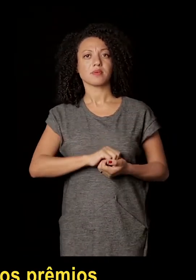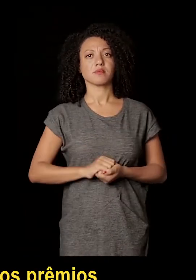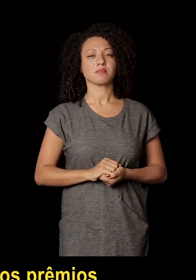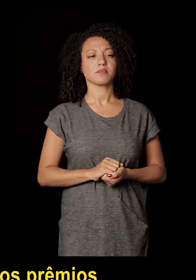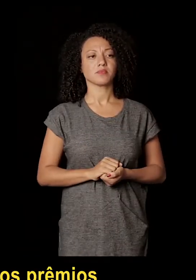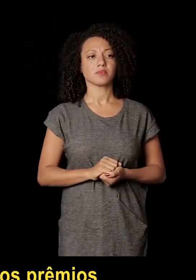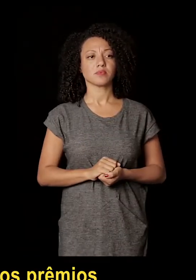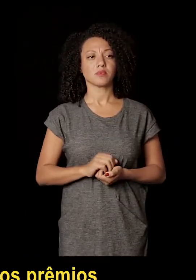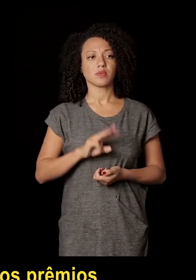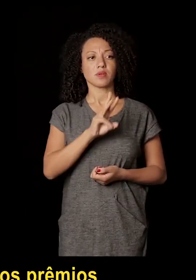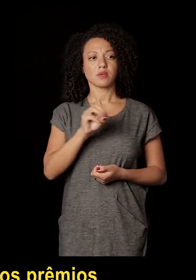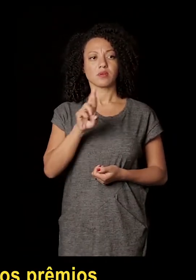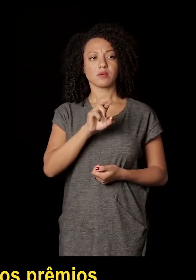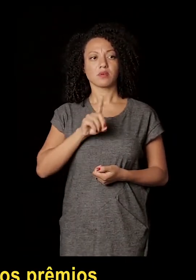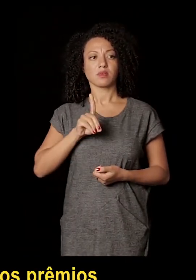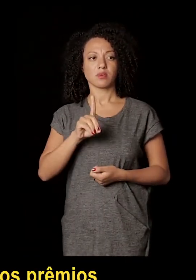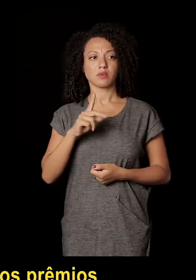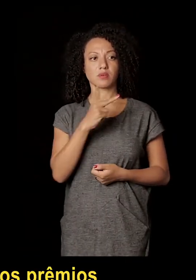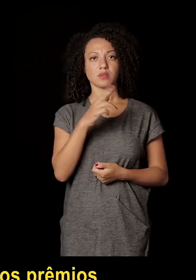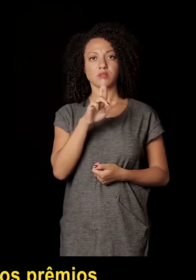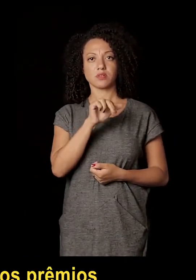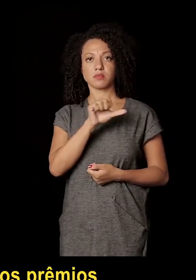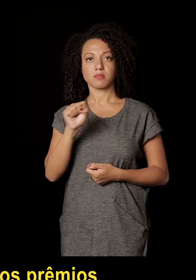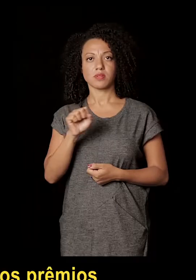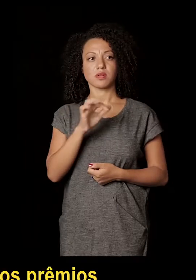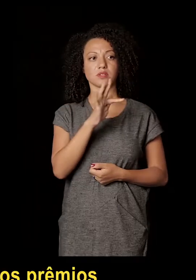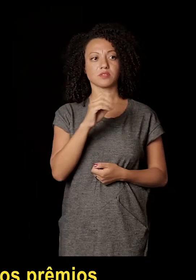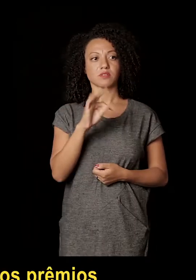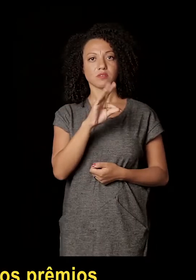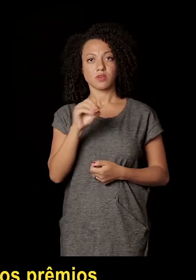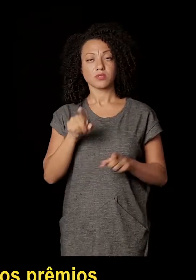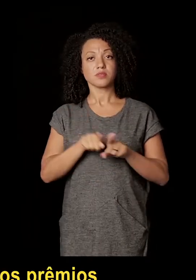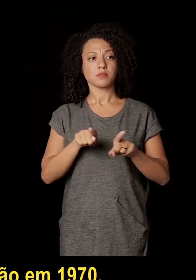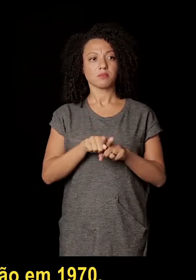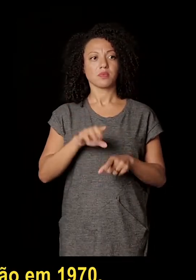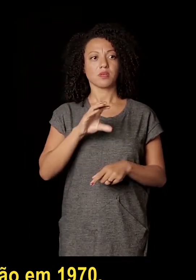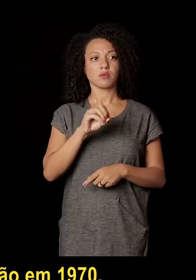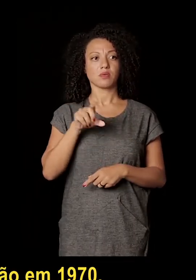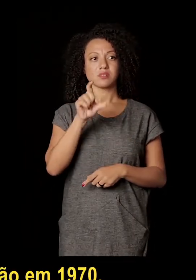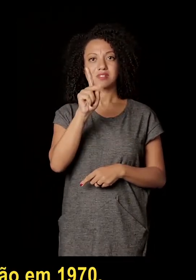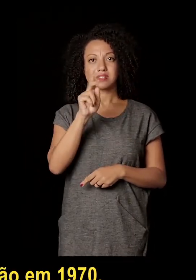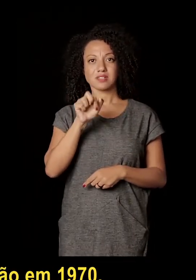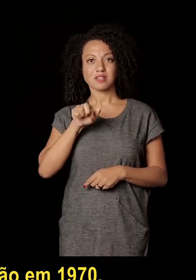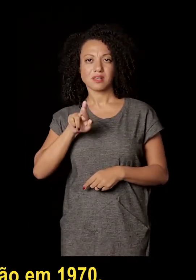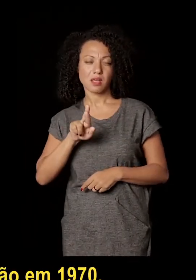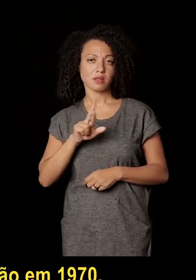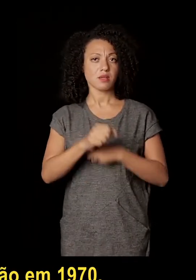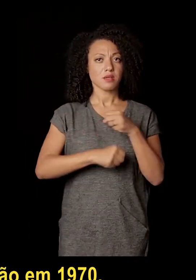Photo e do Oscar Barnack, ambos em